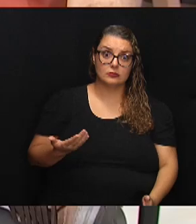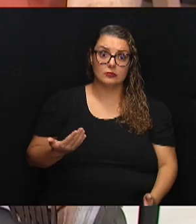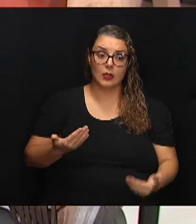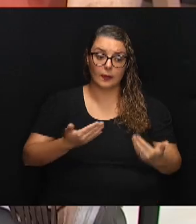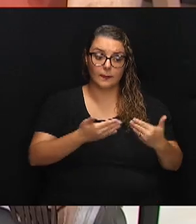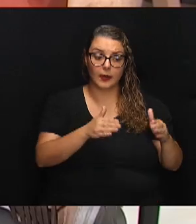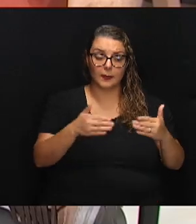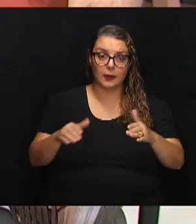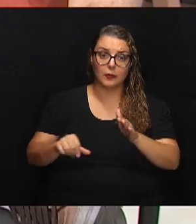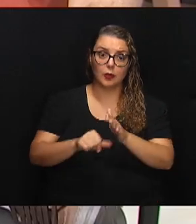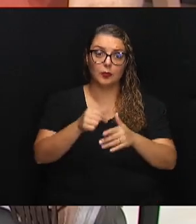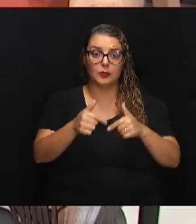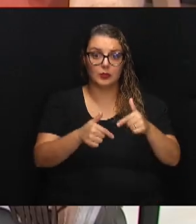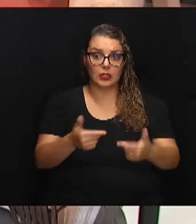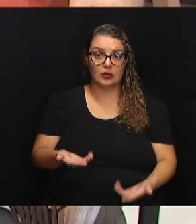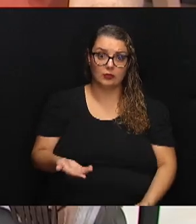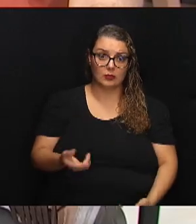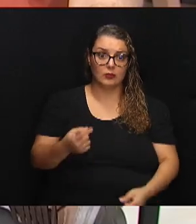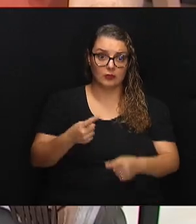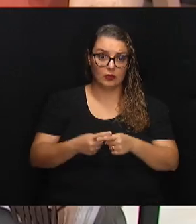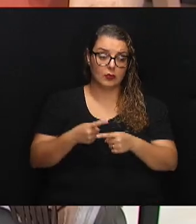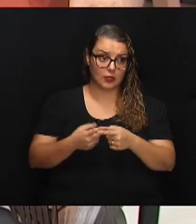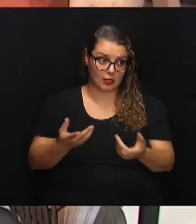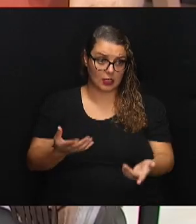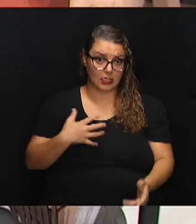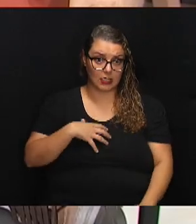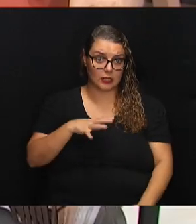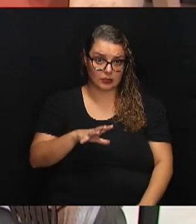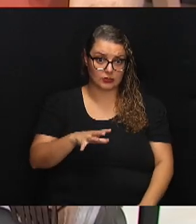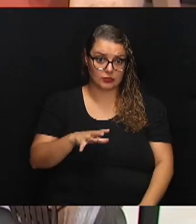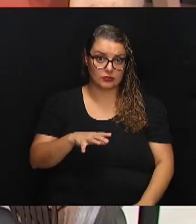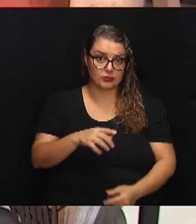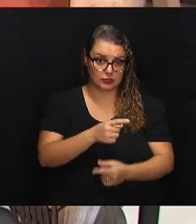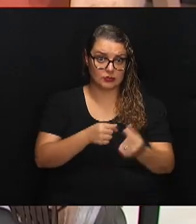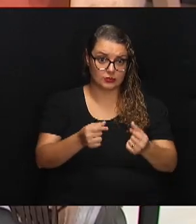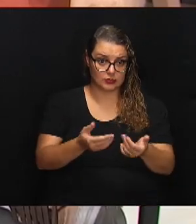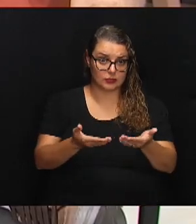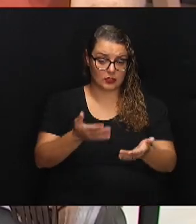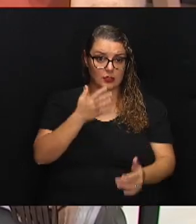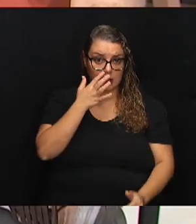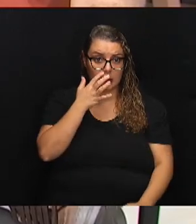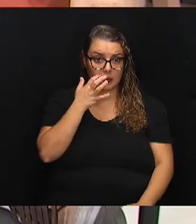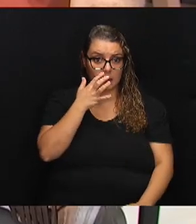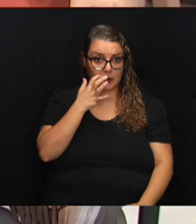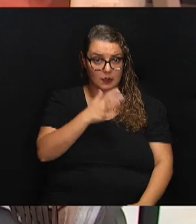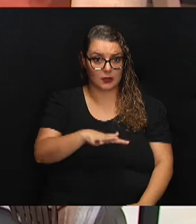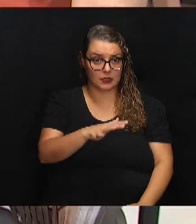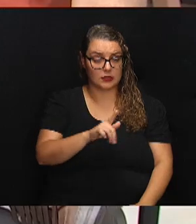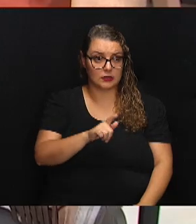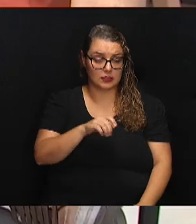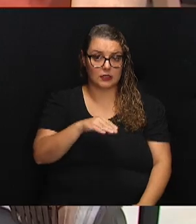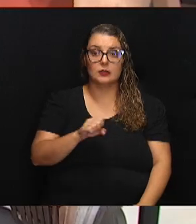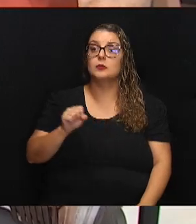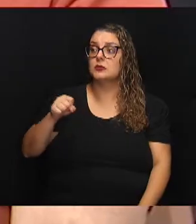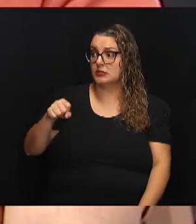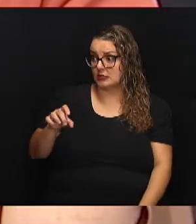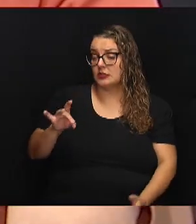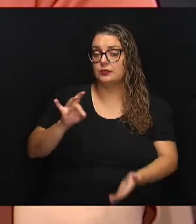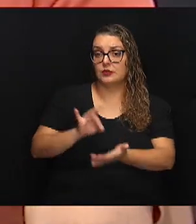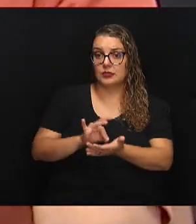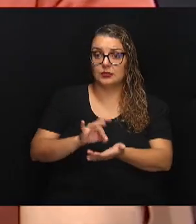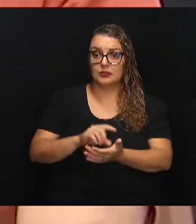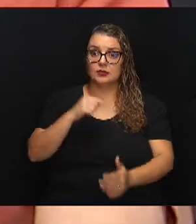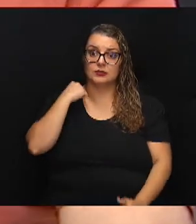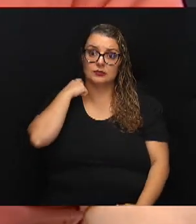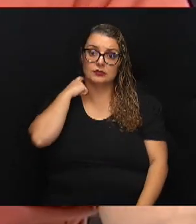para o primeiro emprego, porque é isso que o mercado tem propiciado, né, nessa área de games. Sim, é verdade. Essa